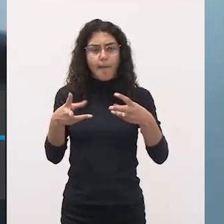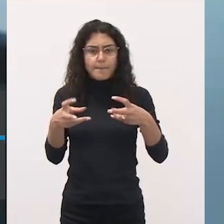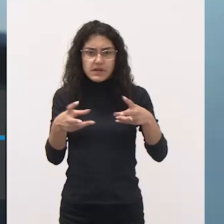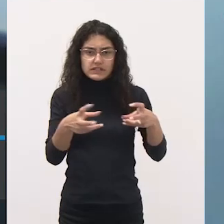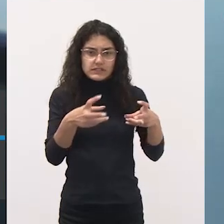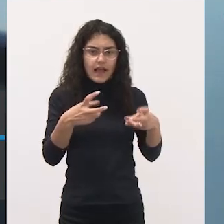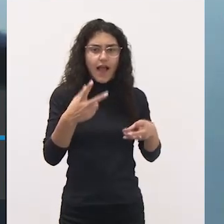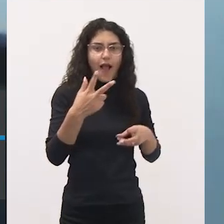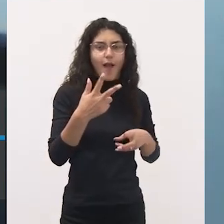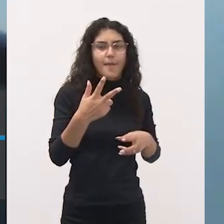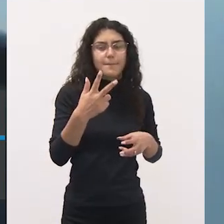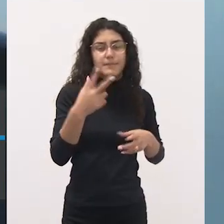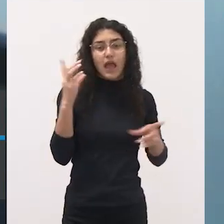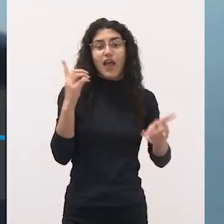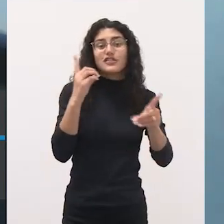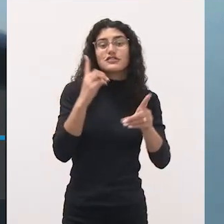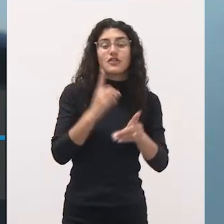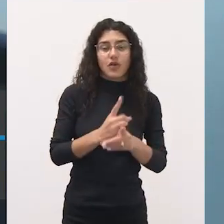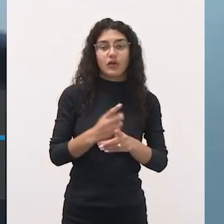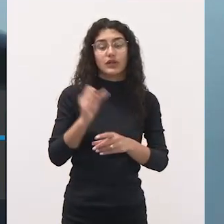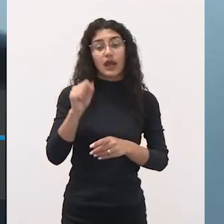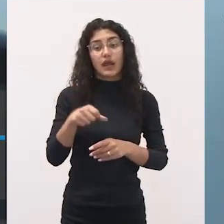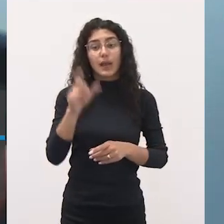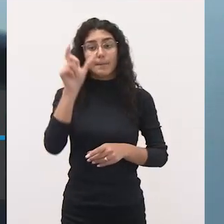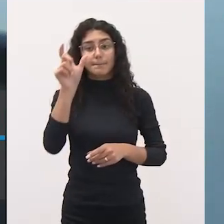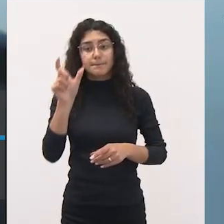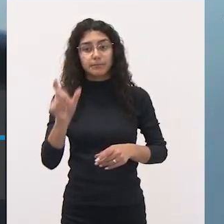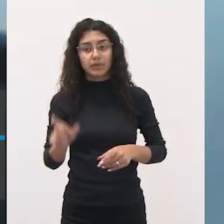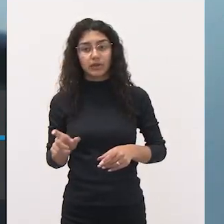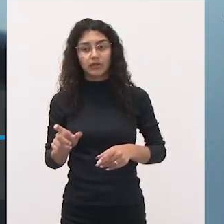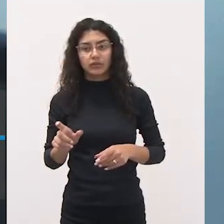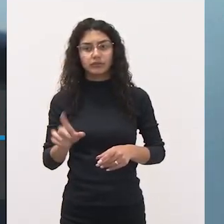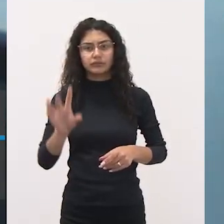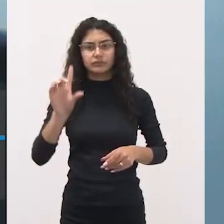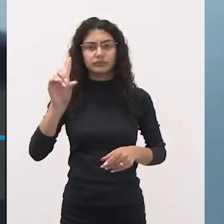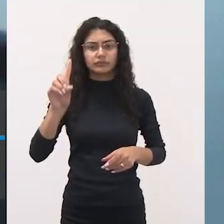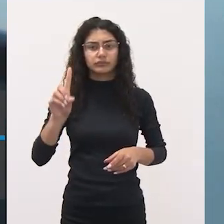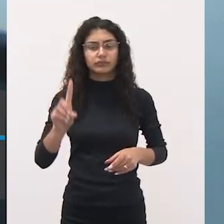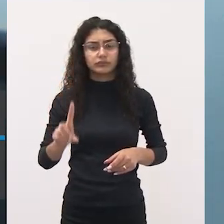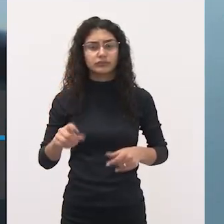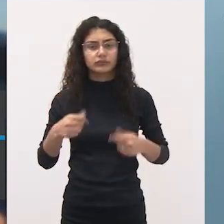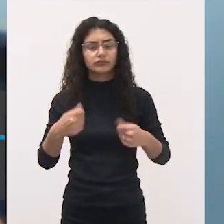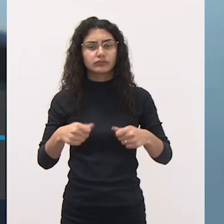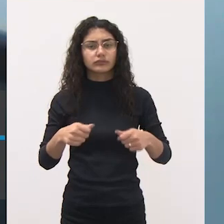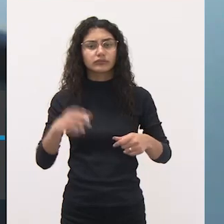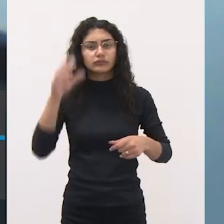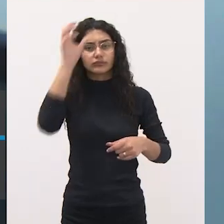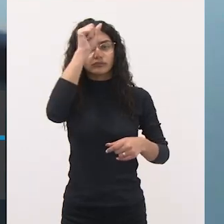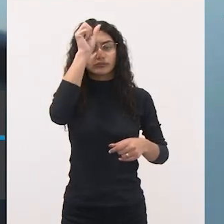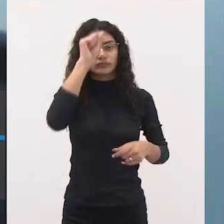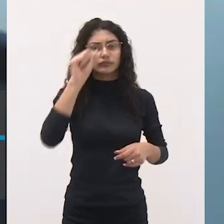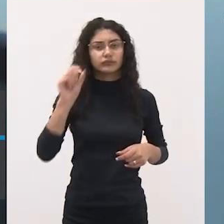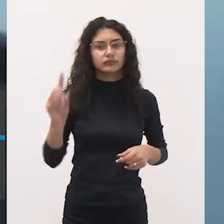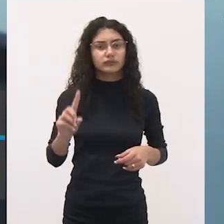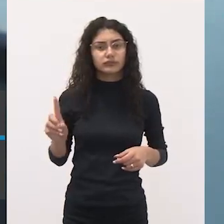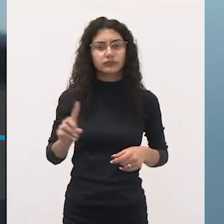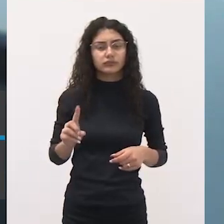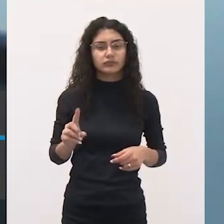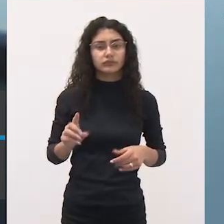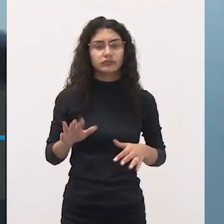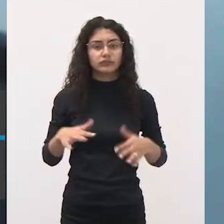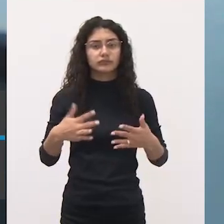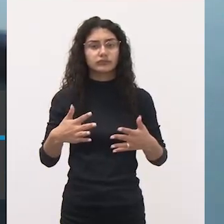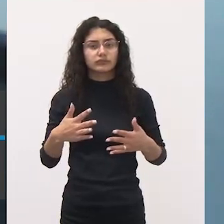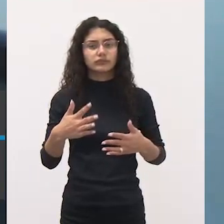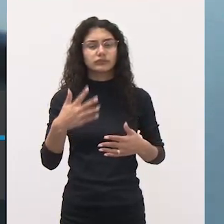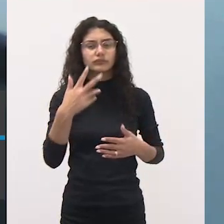acha que a pessoa com deficiência tem que aprender sobre a sexualidade sozinha. Ou se acha que